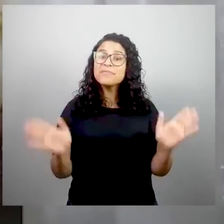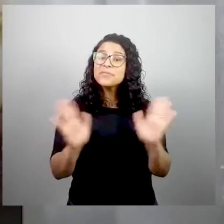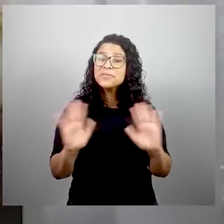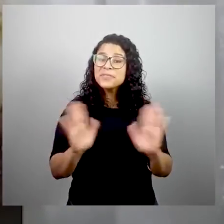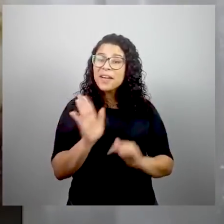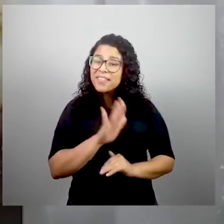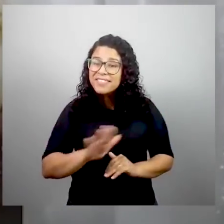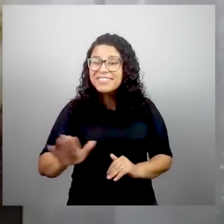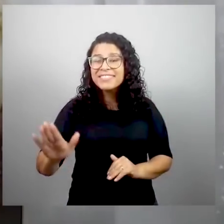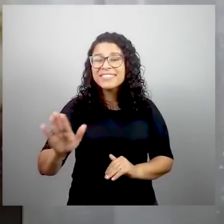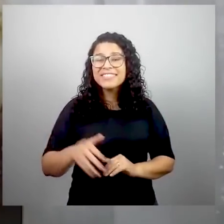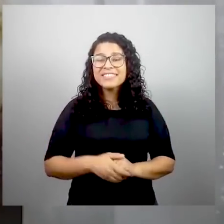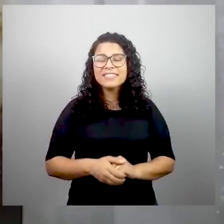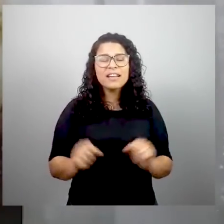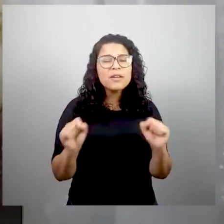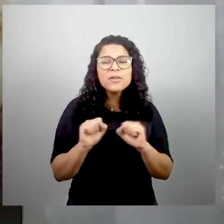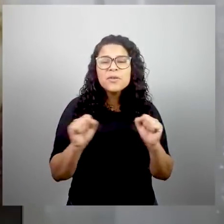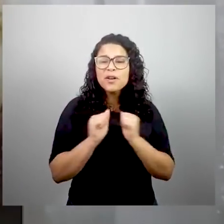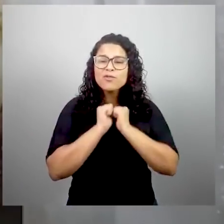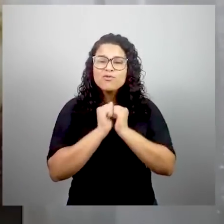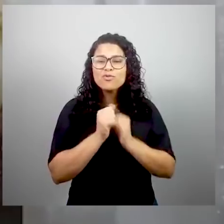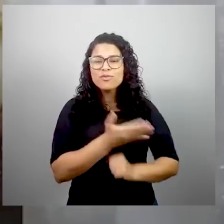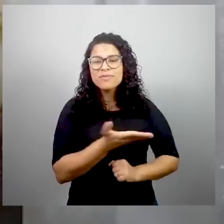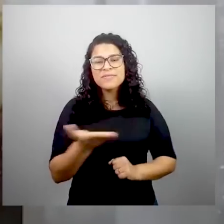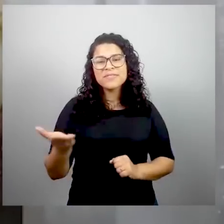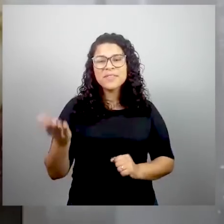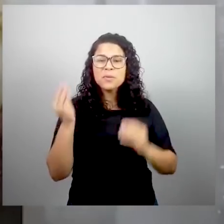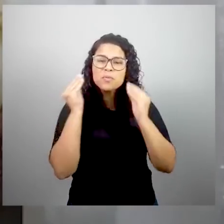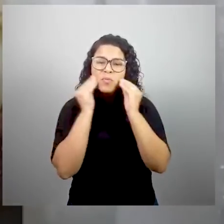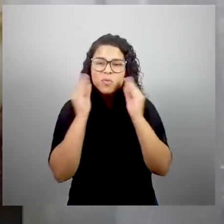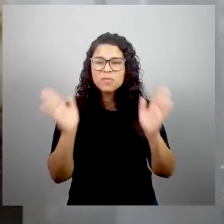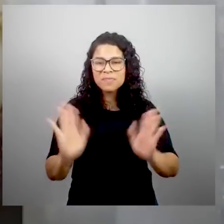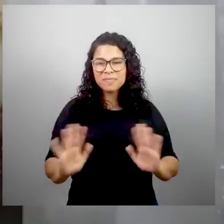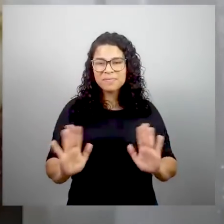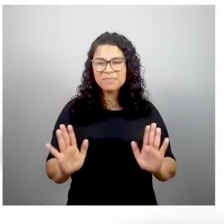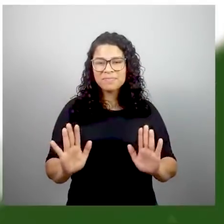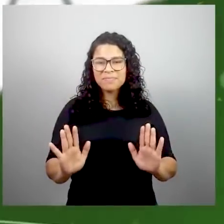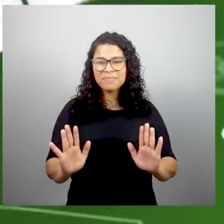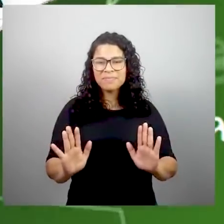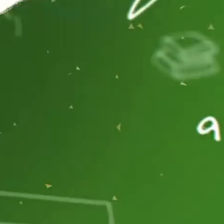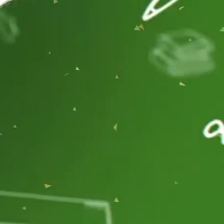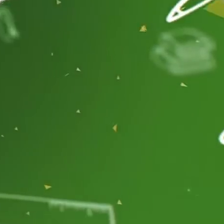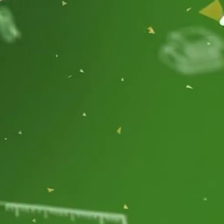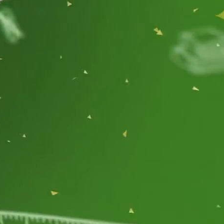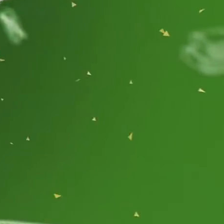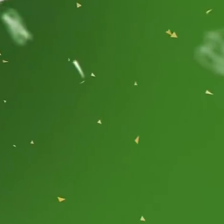Tchau, criançada. Adorei estar com vocês. Beijos.